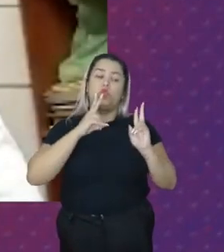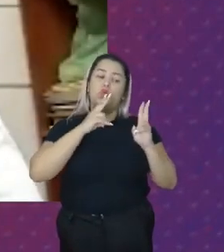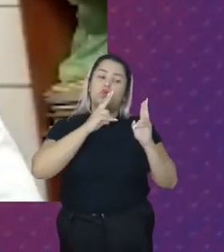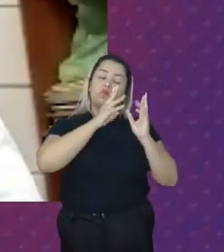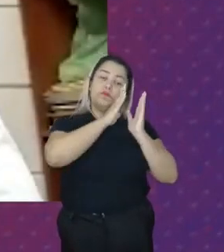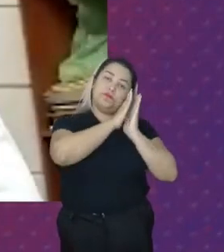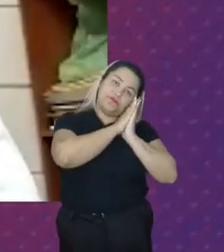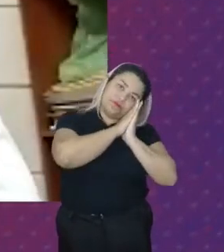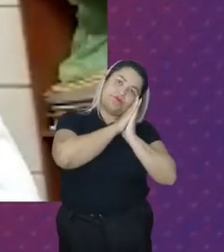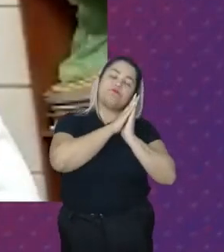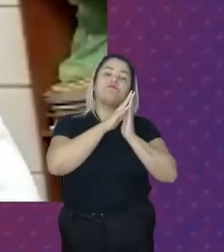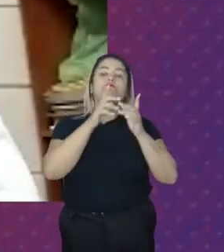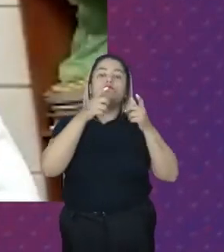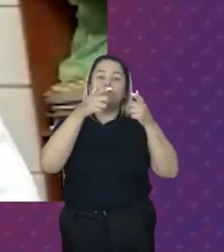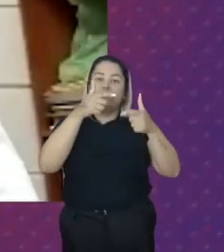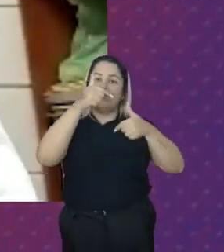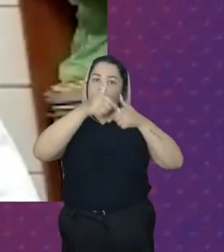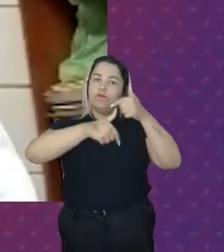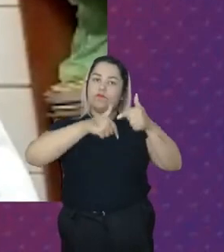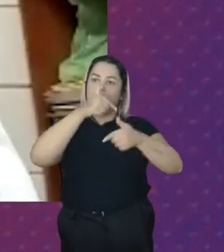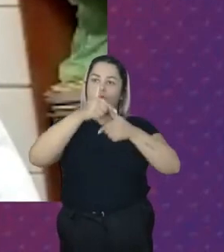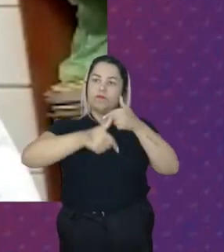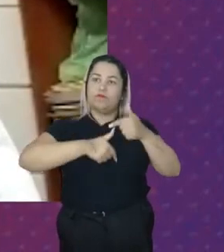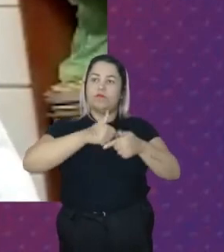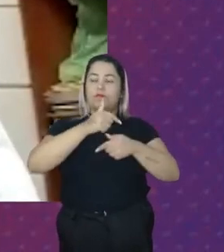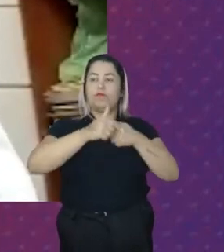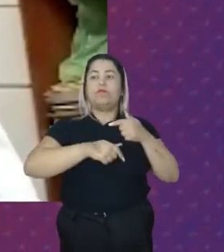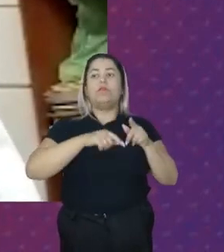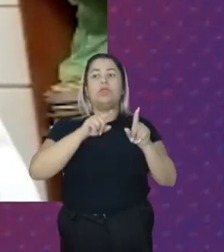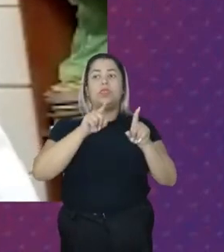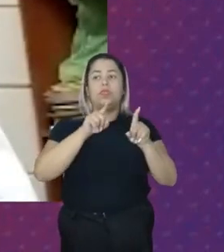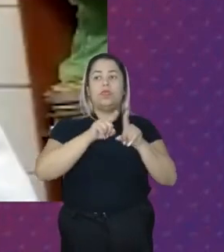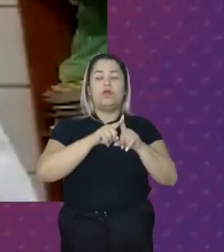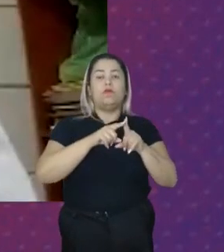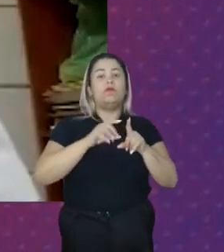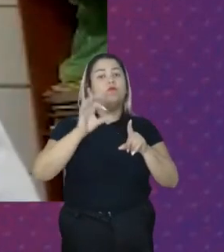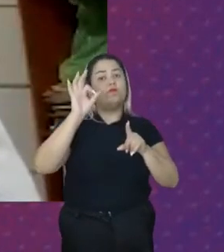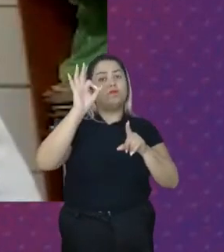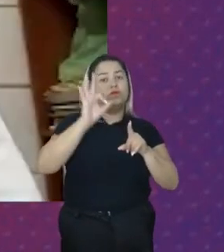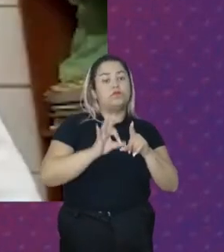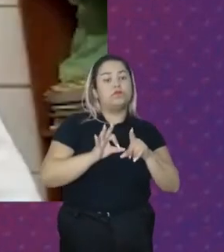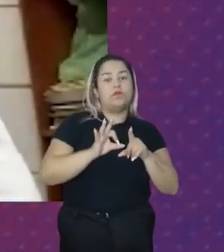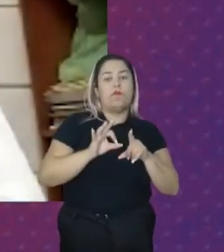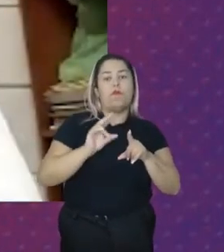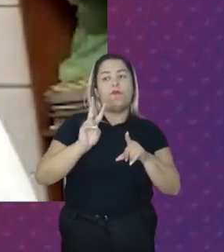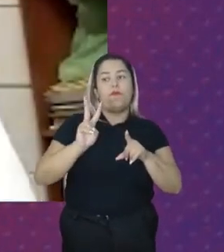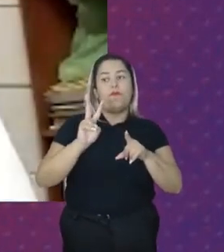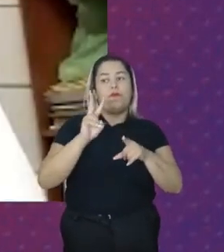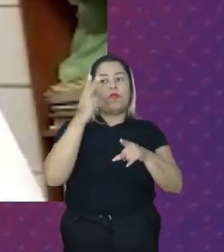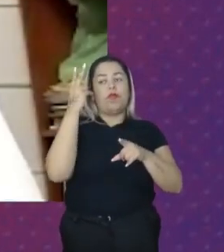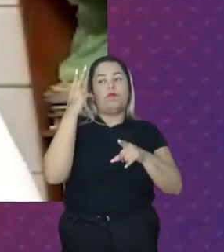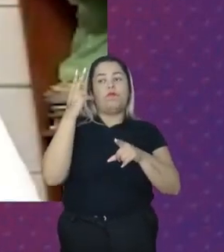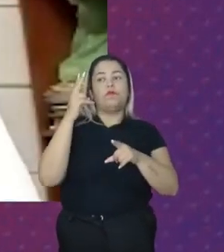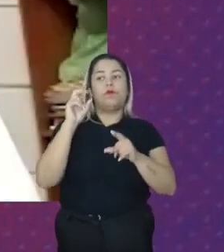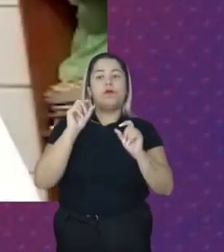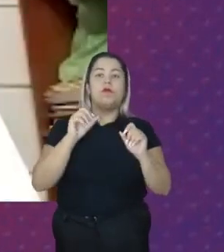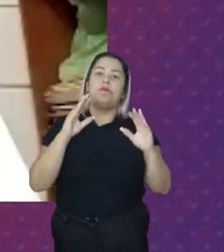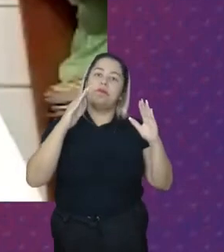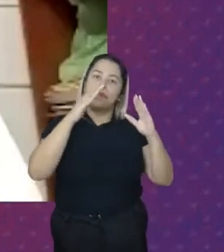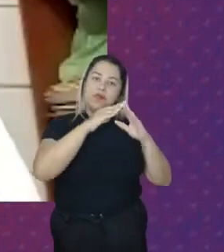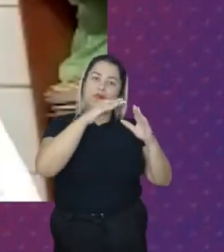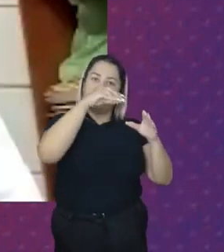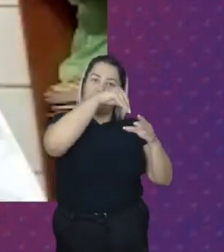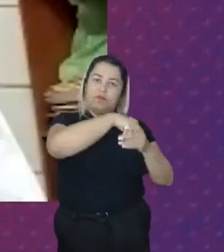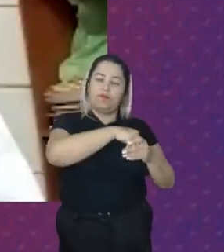trabalho Eles Descontavam Tinha patrão Que descontavam Um percentual Referente A moradia